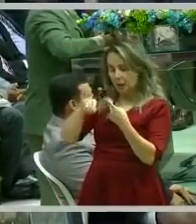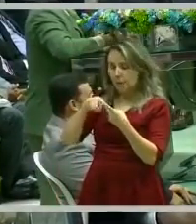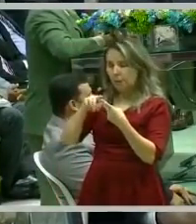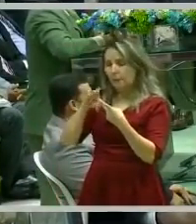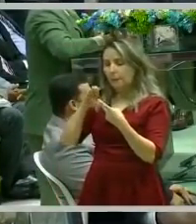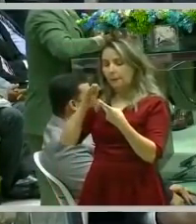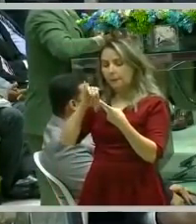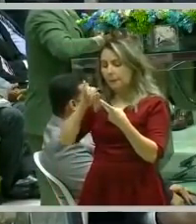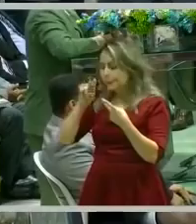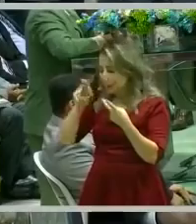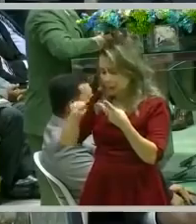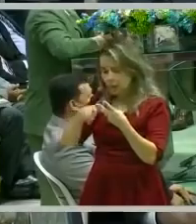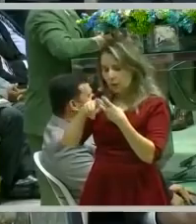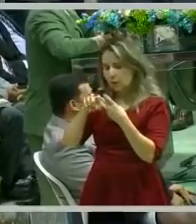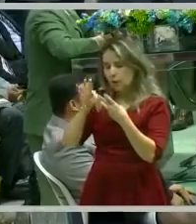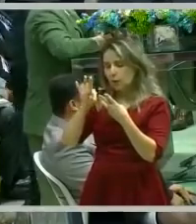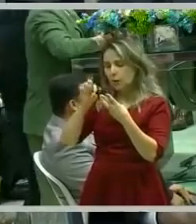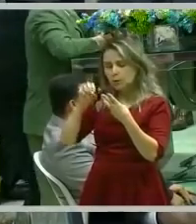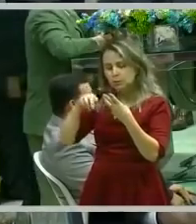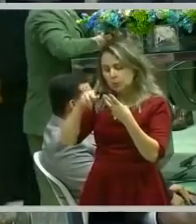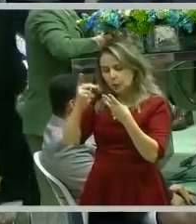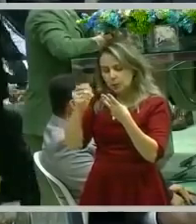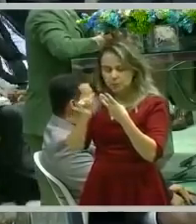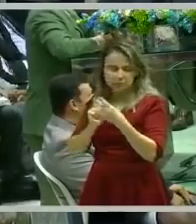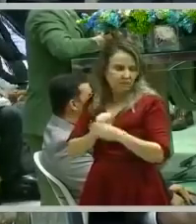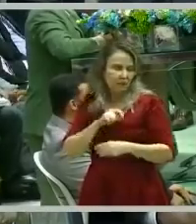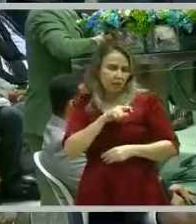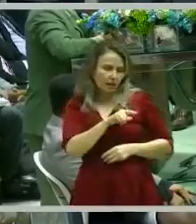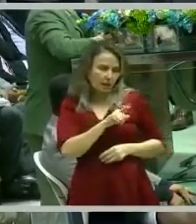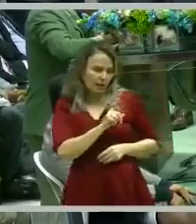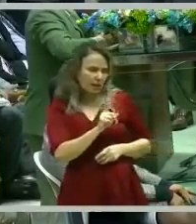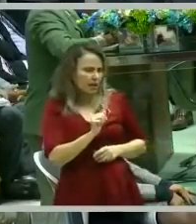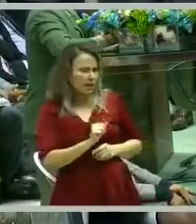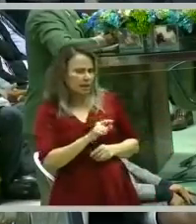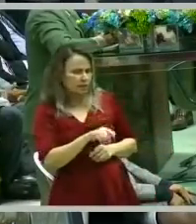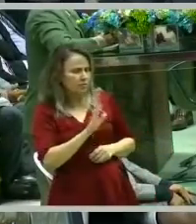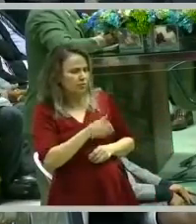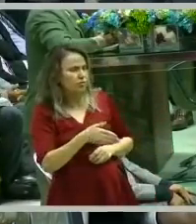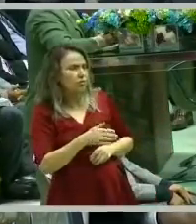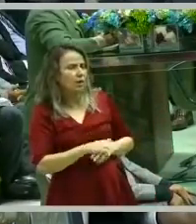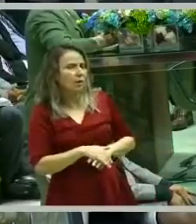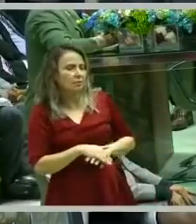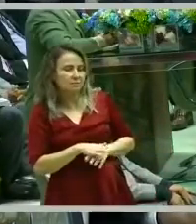tem eu, tem Bill, tem Tony. Aí o gavião disse, não, você já está no papo.